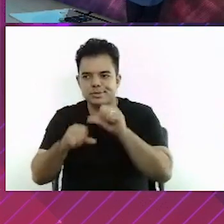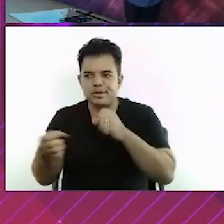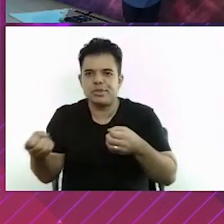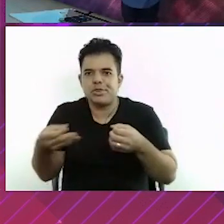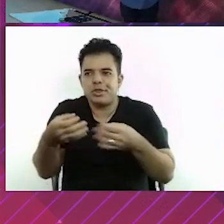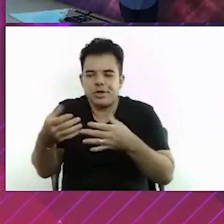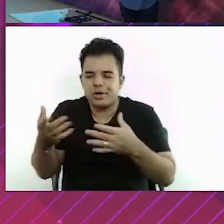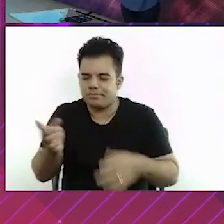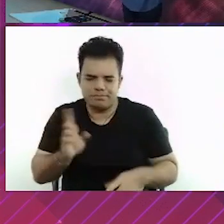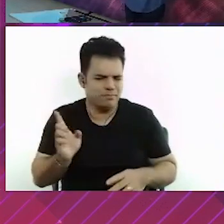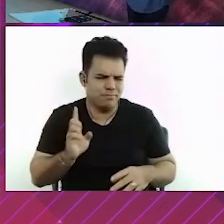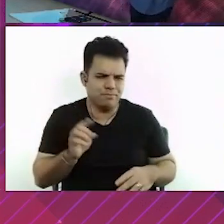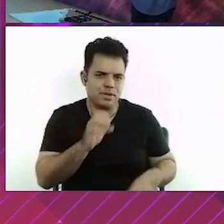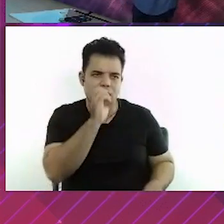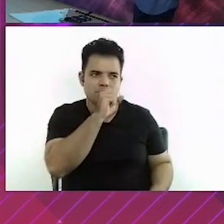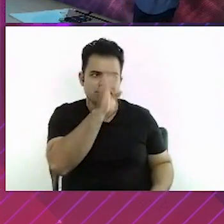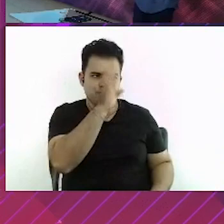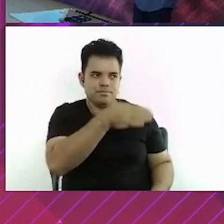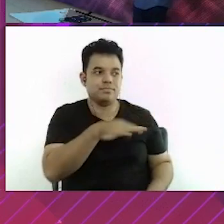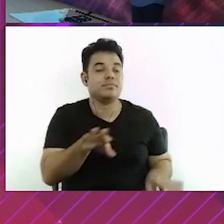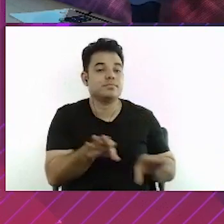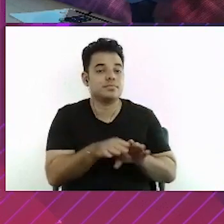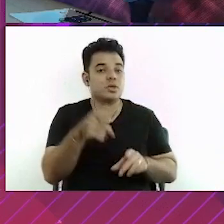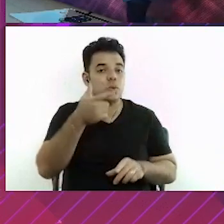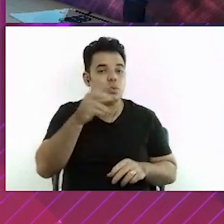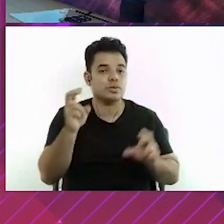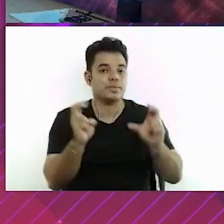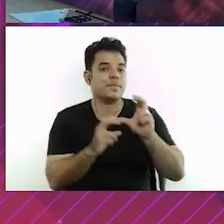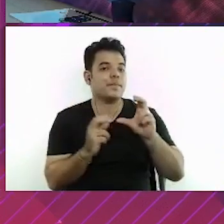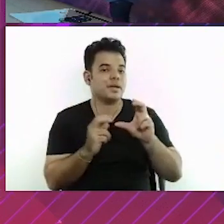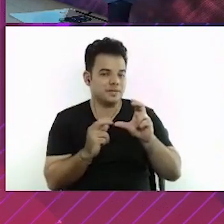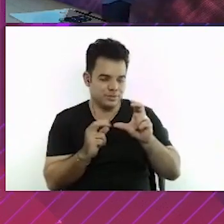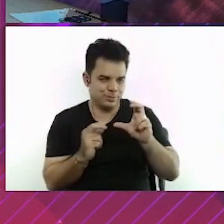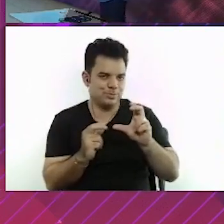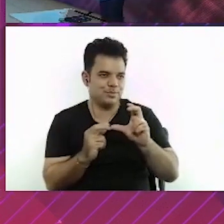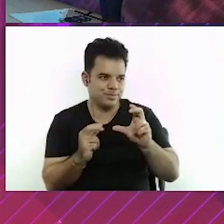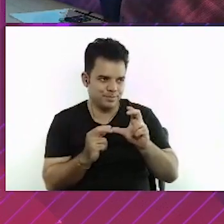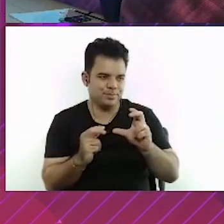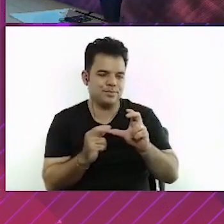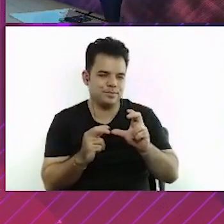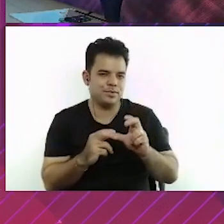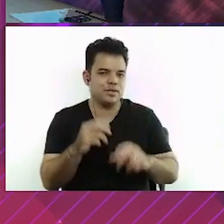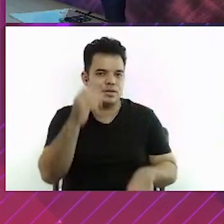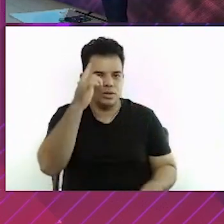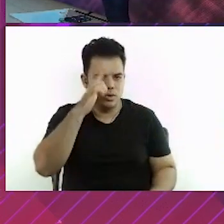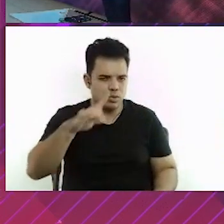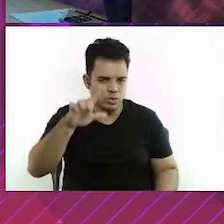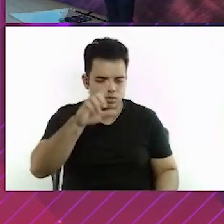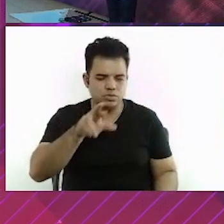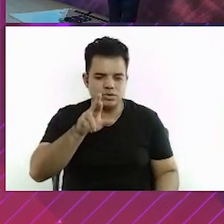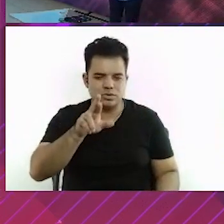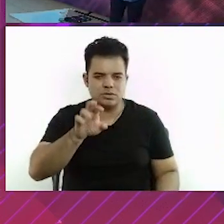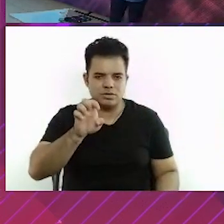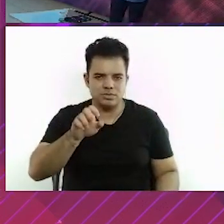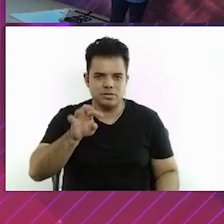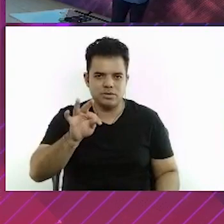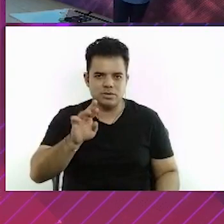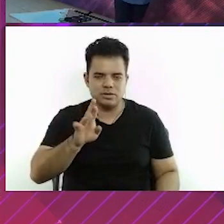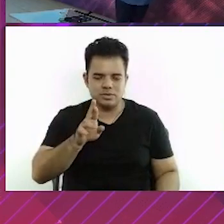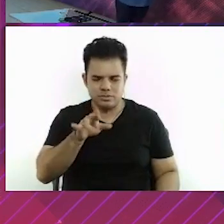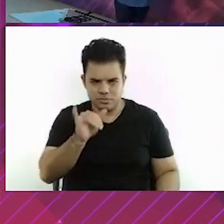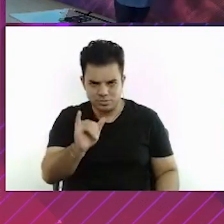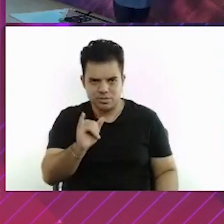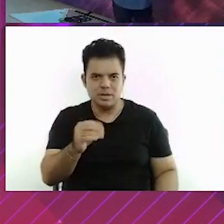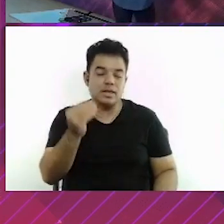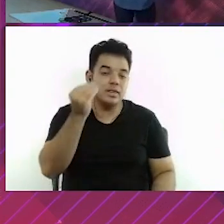Aqui eu trago um exemplo em Python, que eu estou usando a lógica de retry. Essencialmente, o que você vai fazer é tentar publicar ou tentar